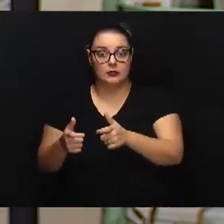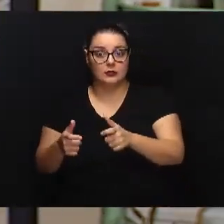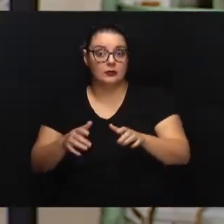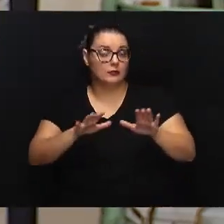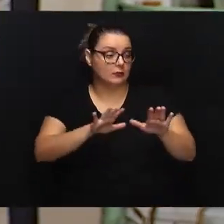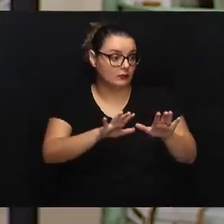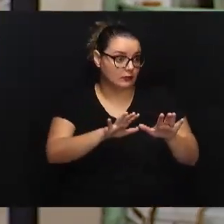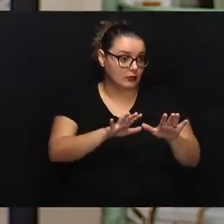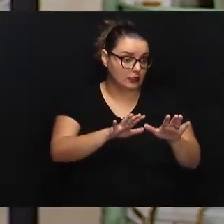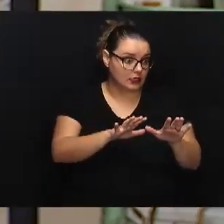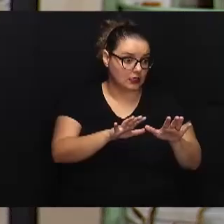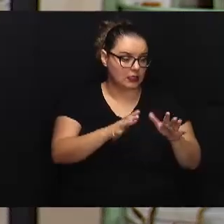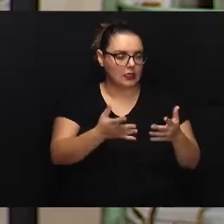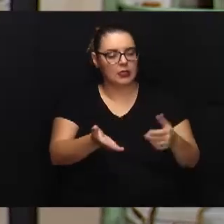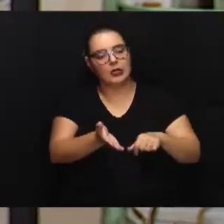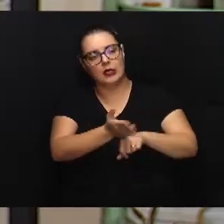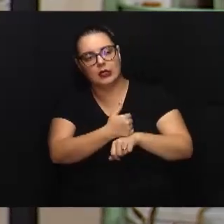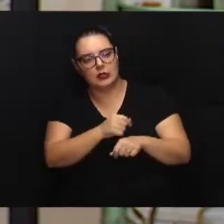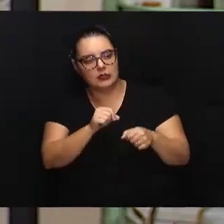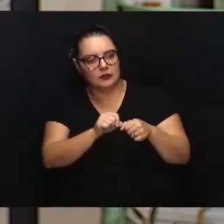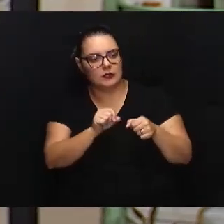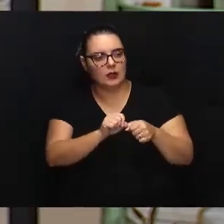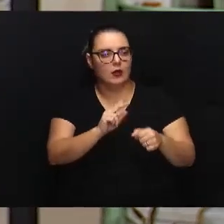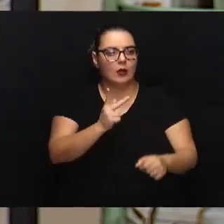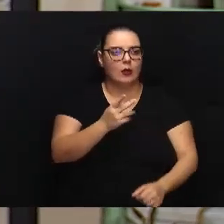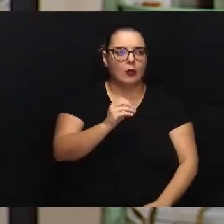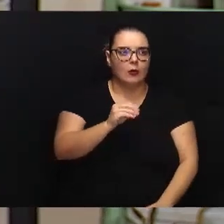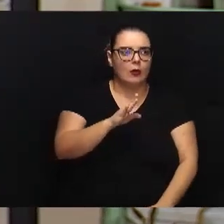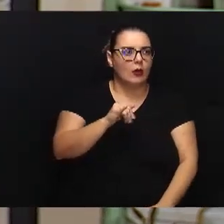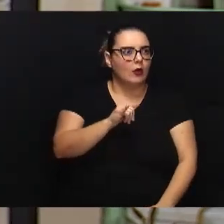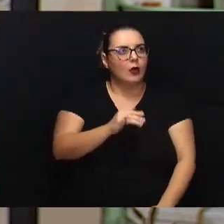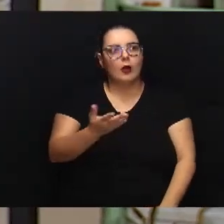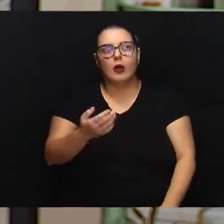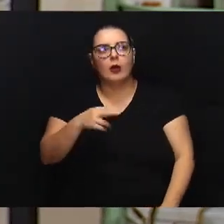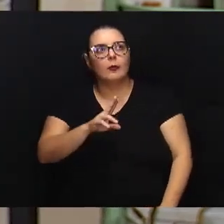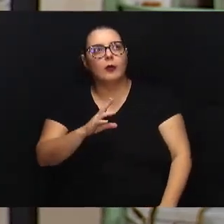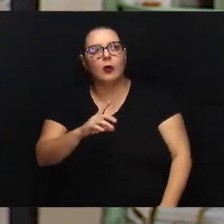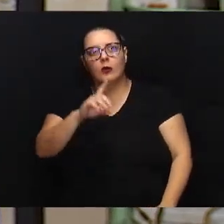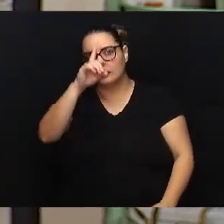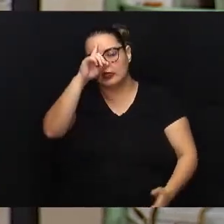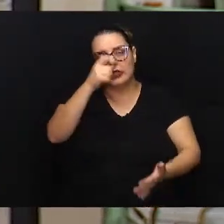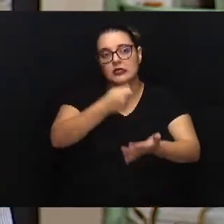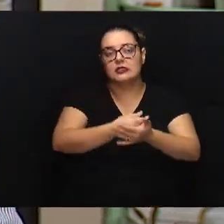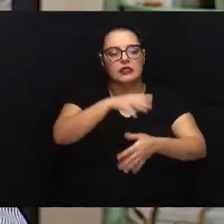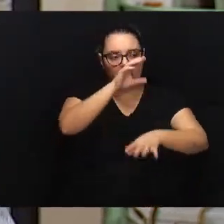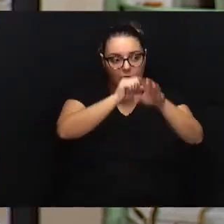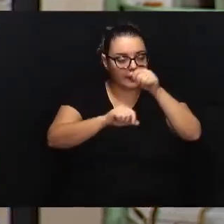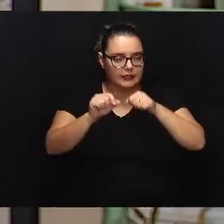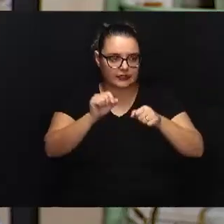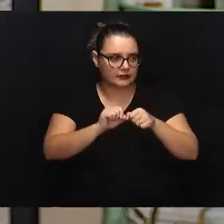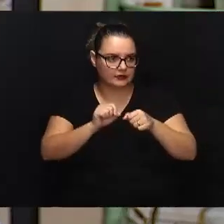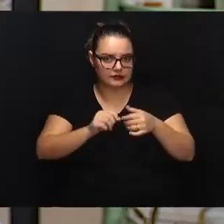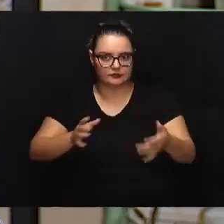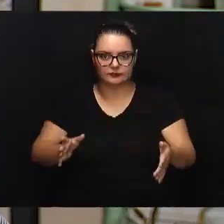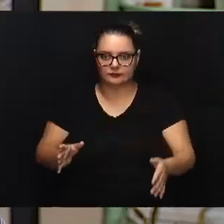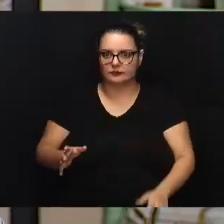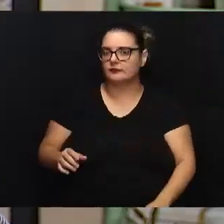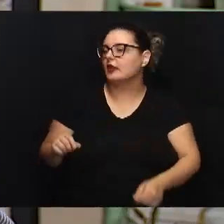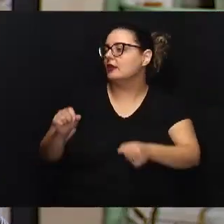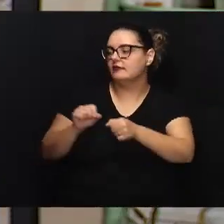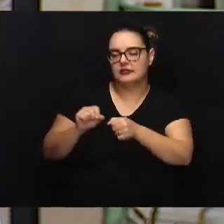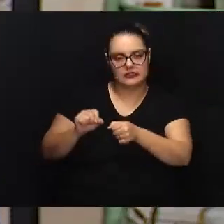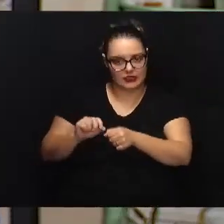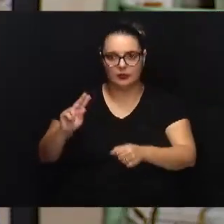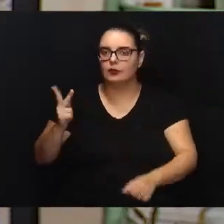você antes já fazia por hobby ou você decidiu do nada aprender a fazer isso? Fazia por hobby, Tá.